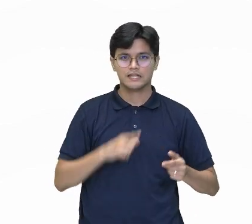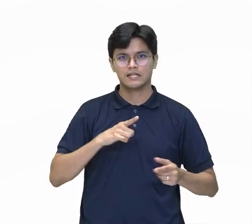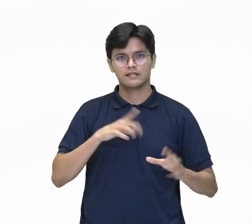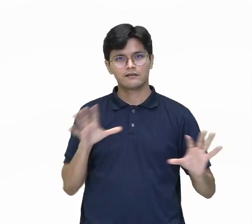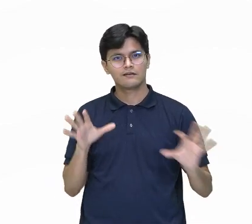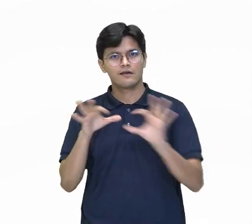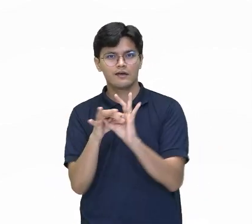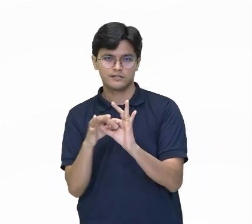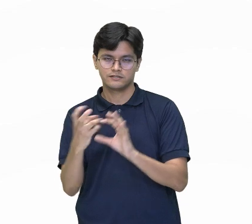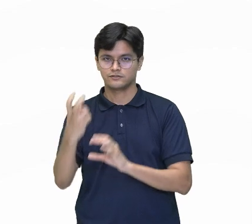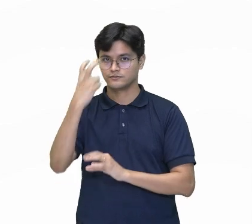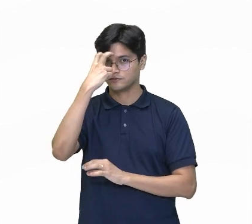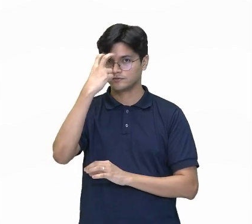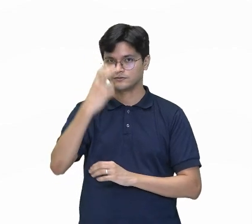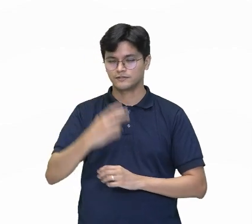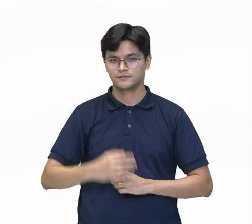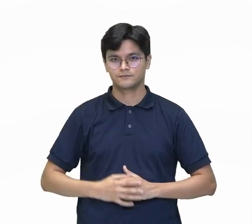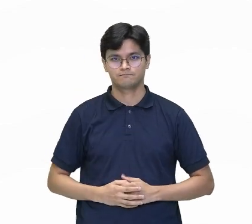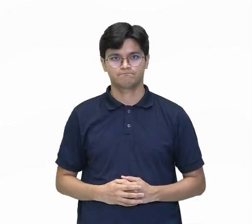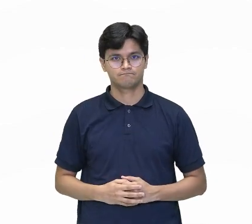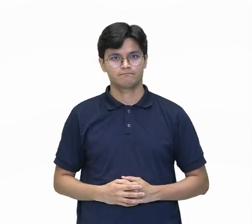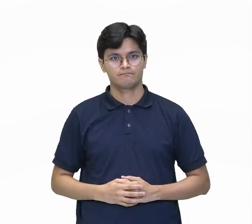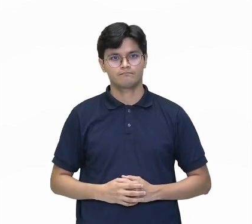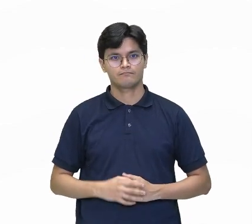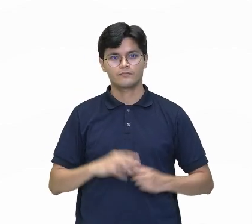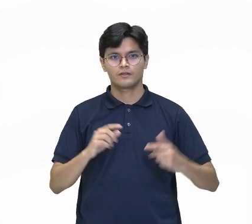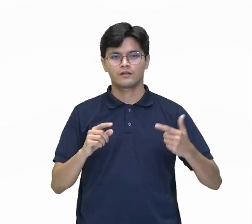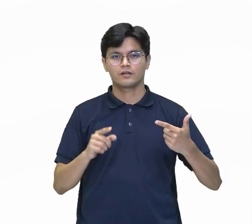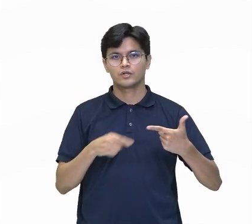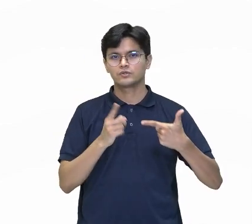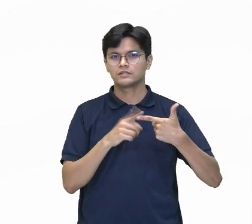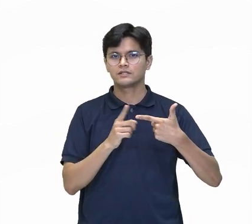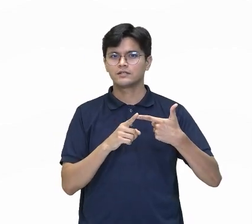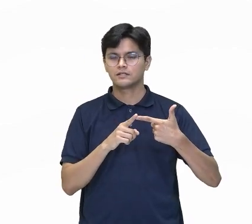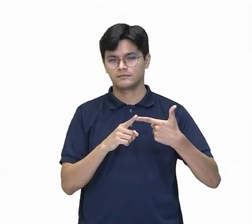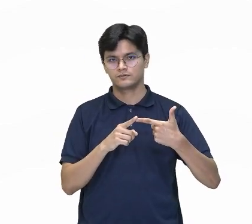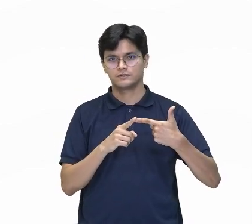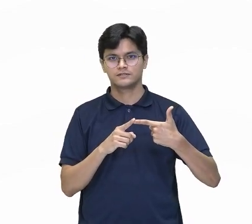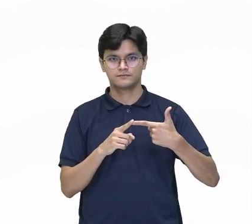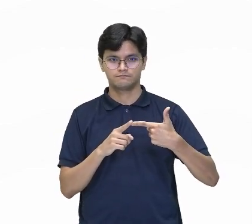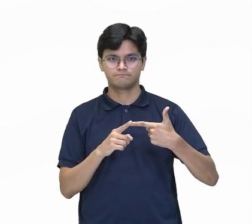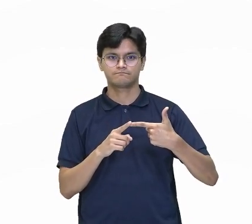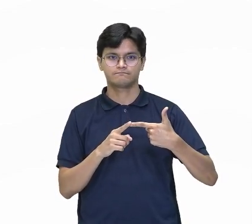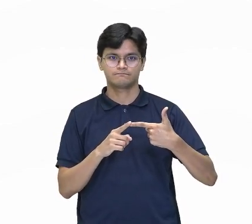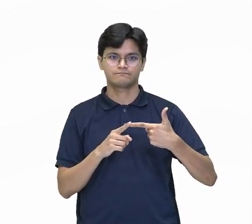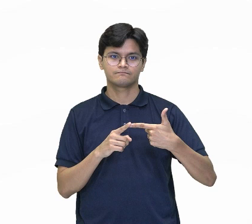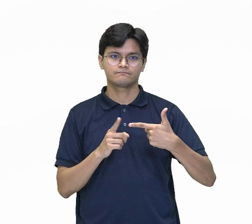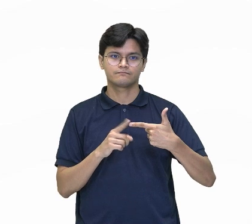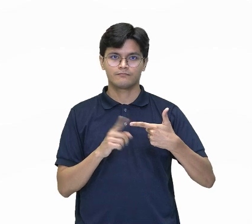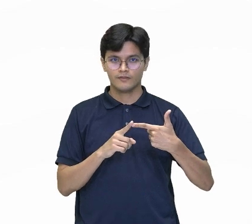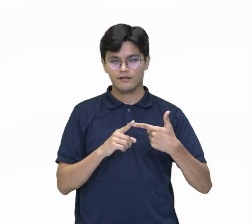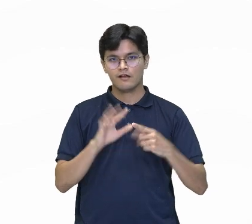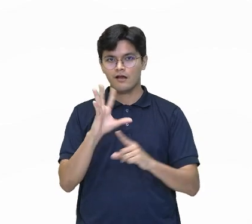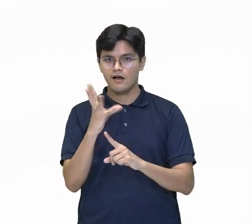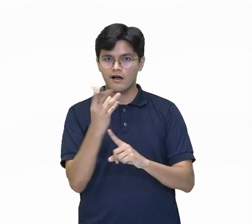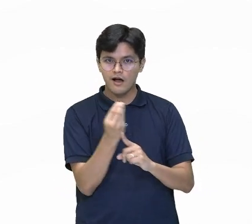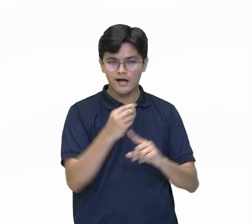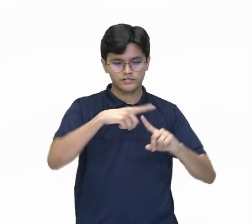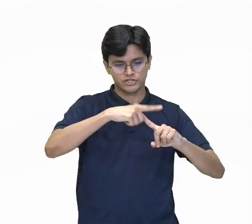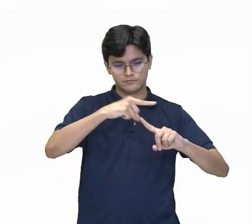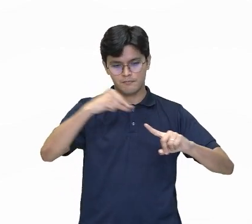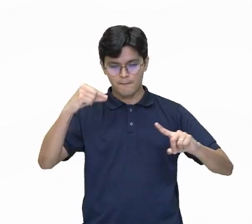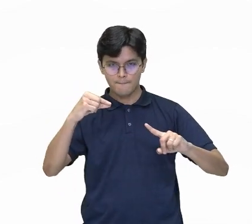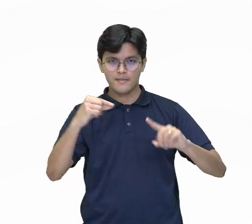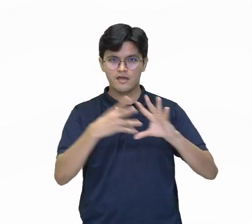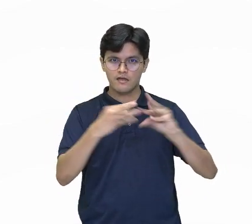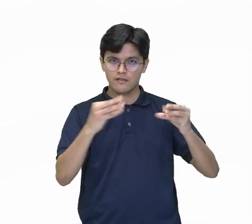Outro ponto também que é comum na arte indígena, na arte amazônica, é a arte plumária,